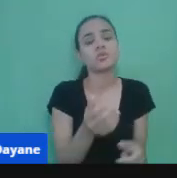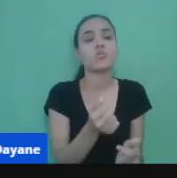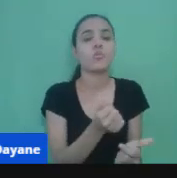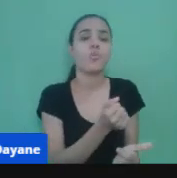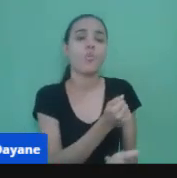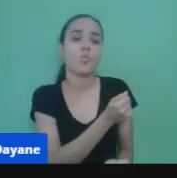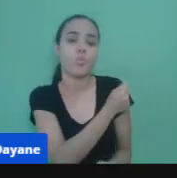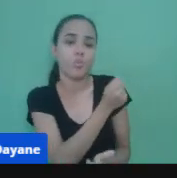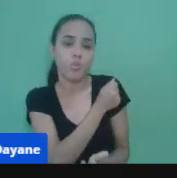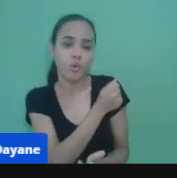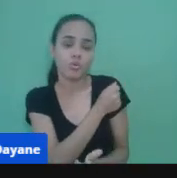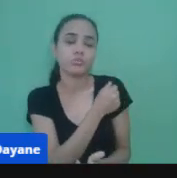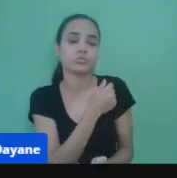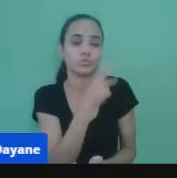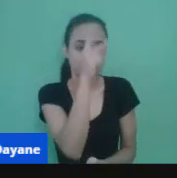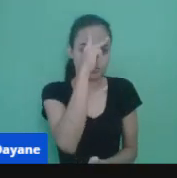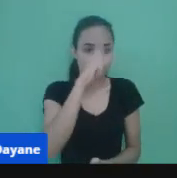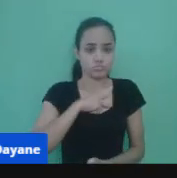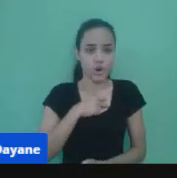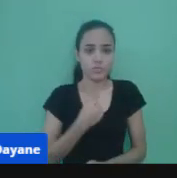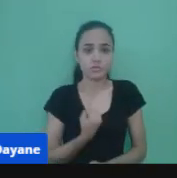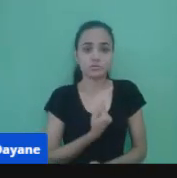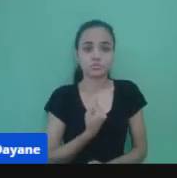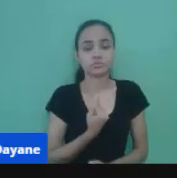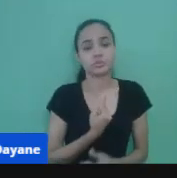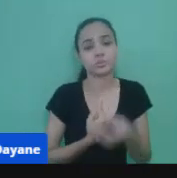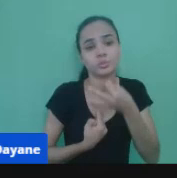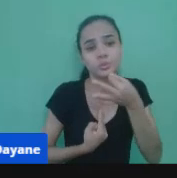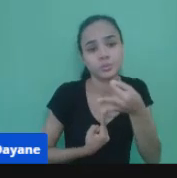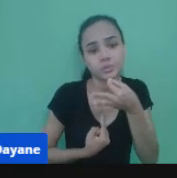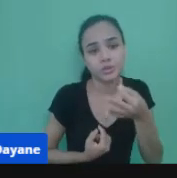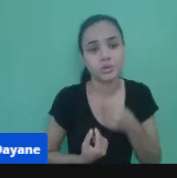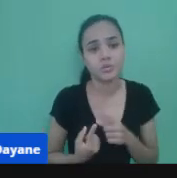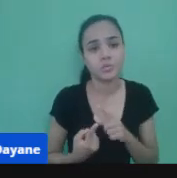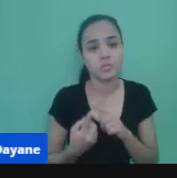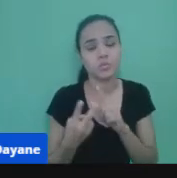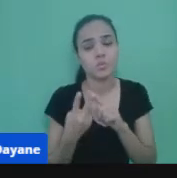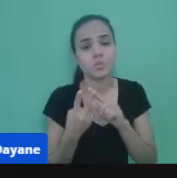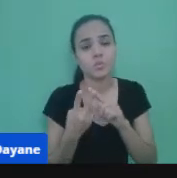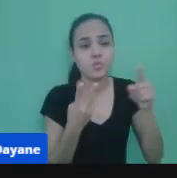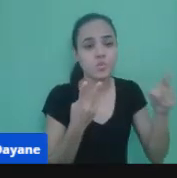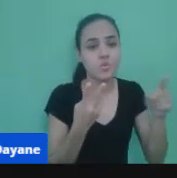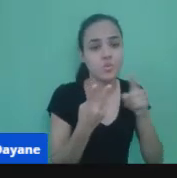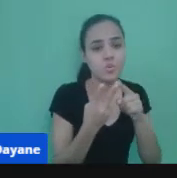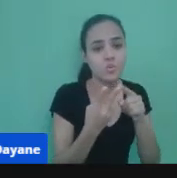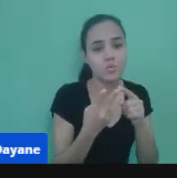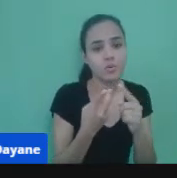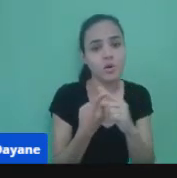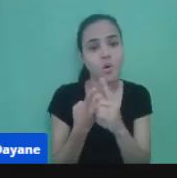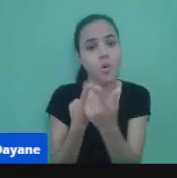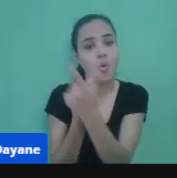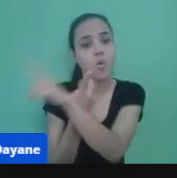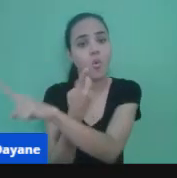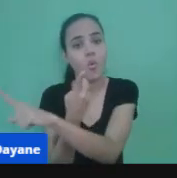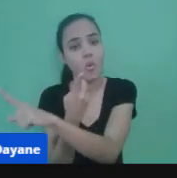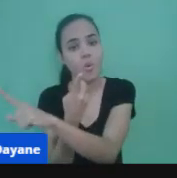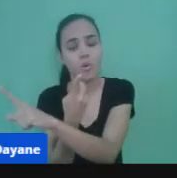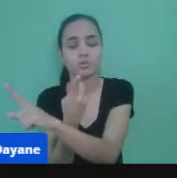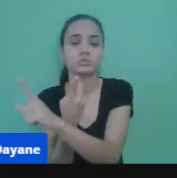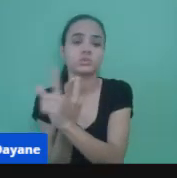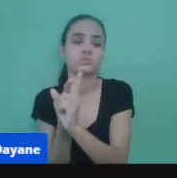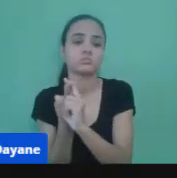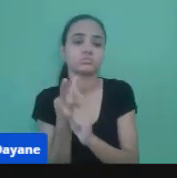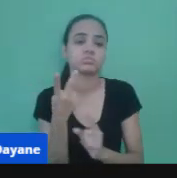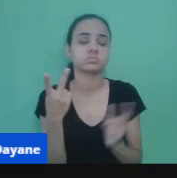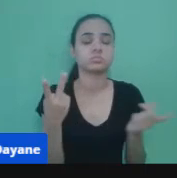se posicionando em relação a uma ou a outra, ou mesclando, dependendo da sua capacidade de síntese. Tá?